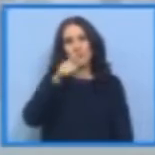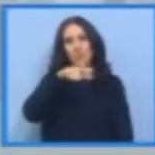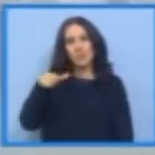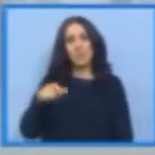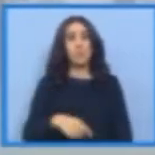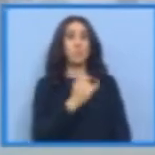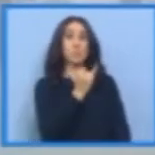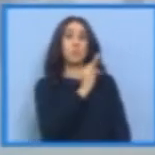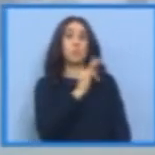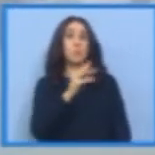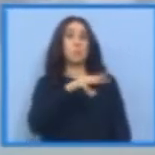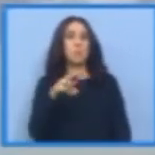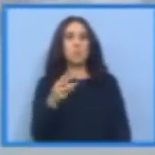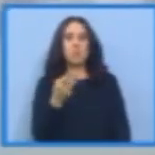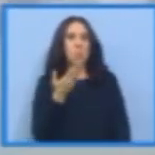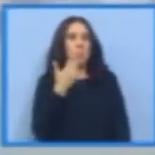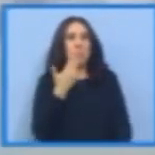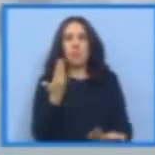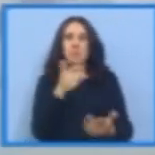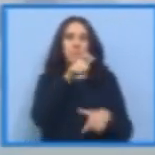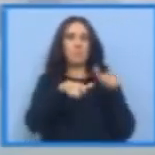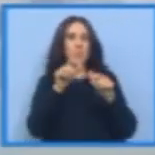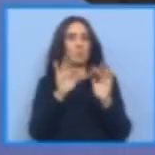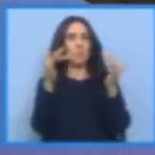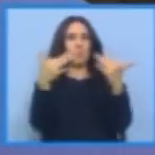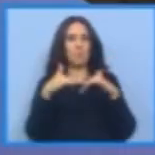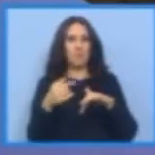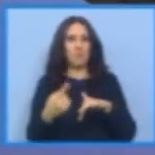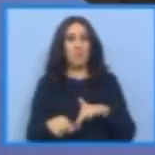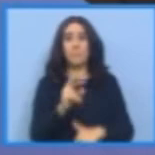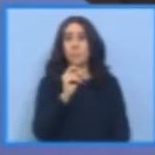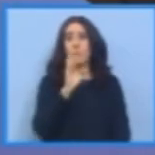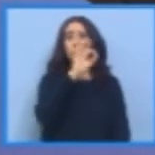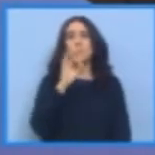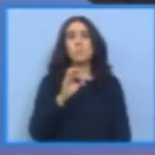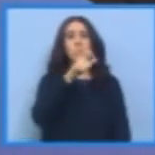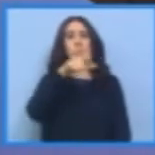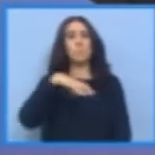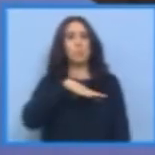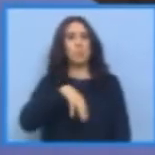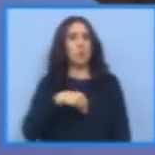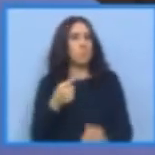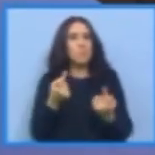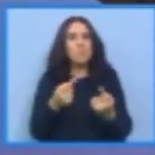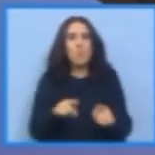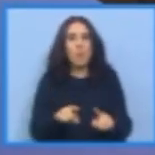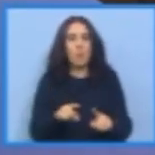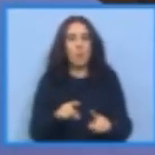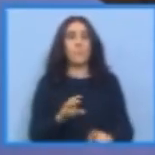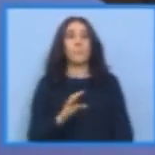milhões é uma percentagem mínima de pessoas que estão em movimento. 3% da população mundial, apenas. E,